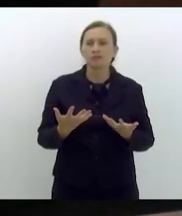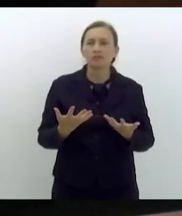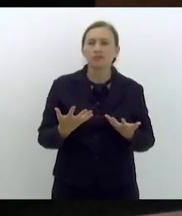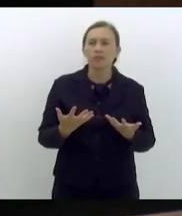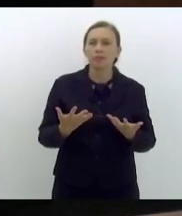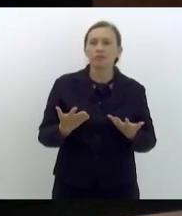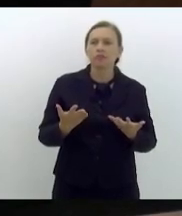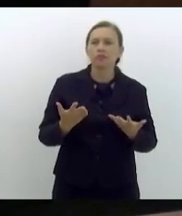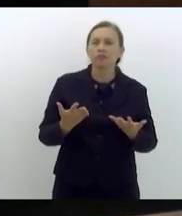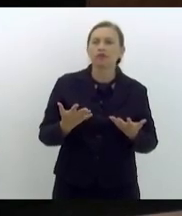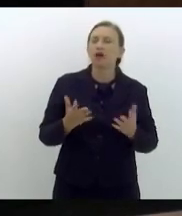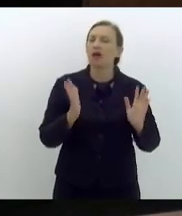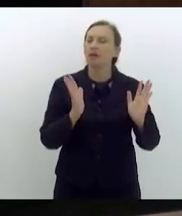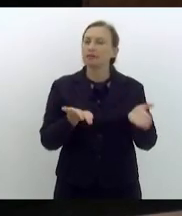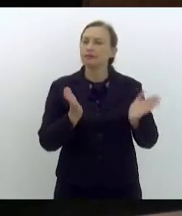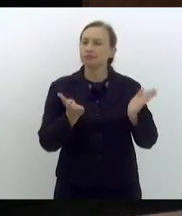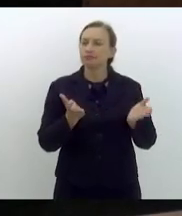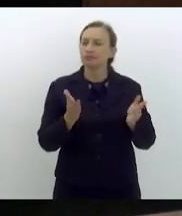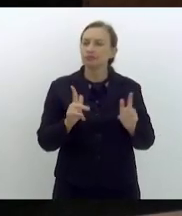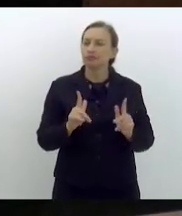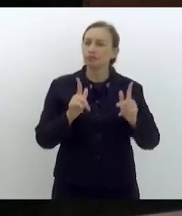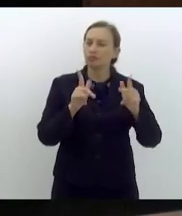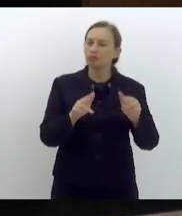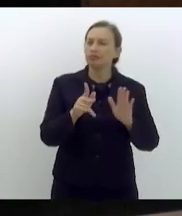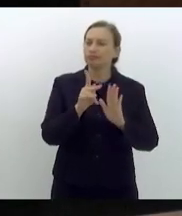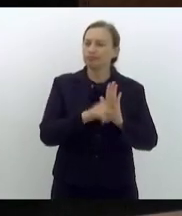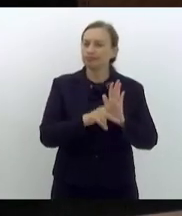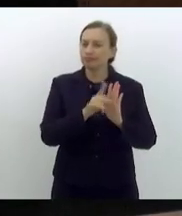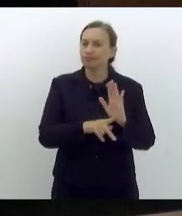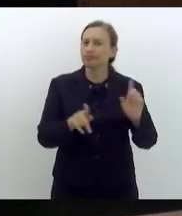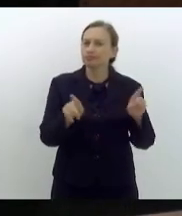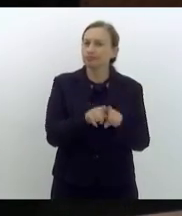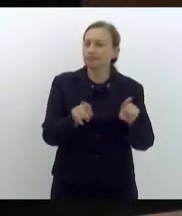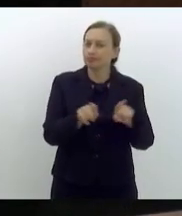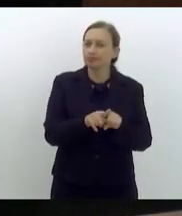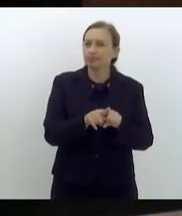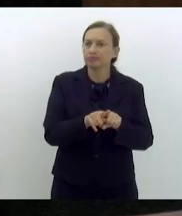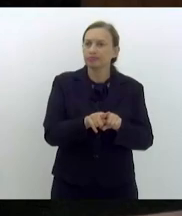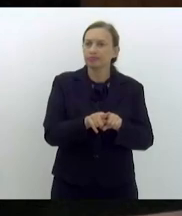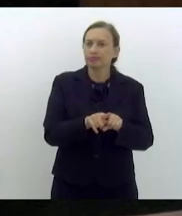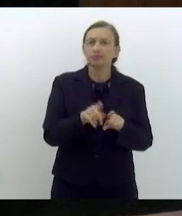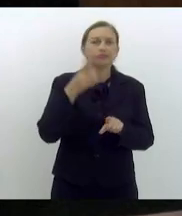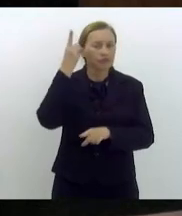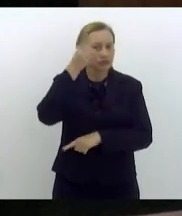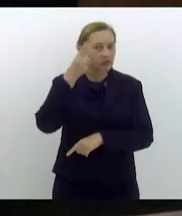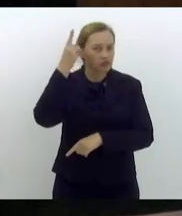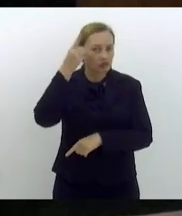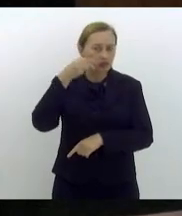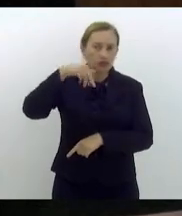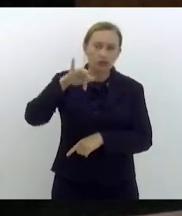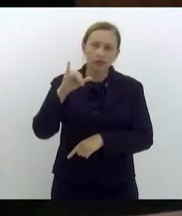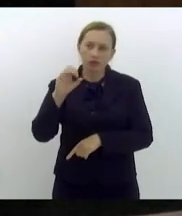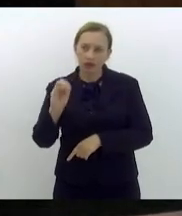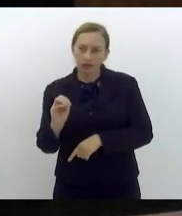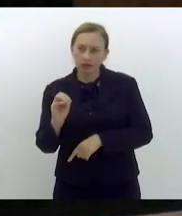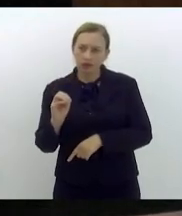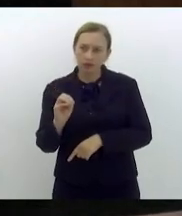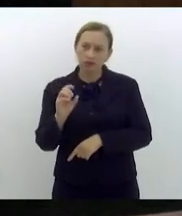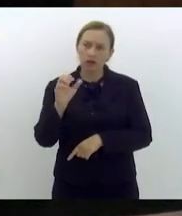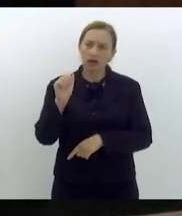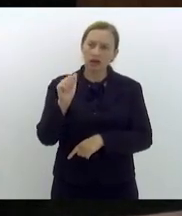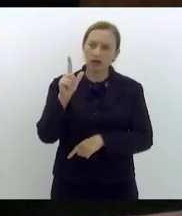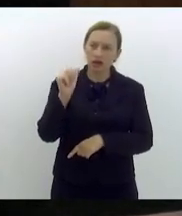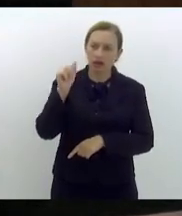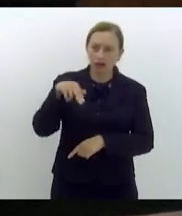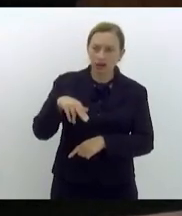surge o mesmo projeto também com a participação do deputado Márcio Galberto deputado Alain Lopes